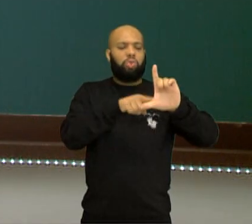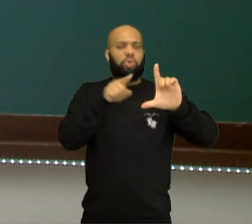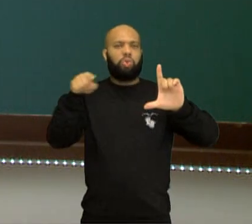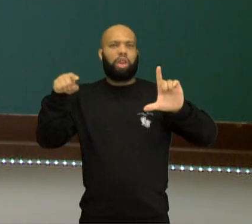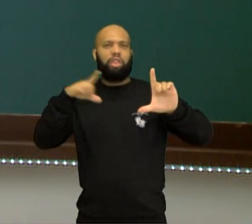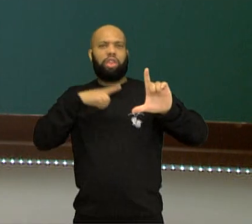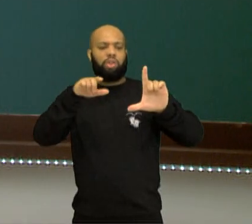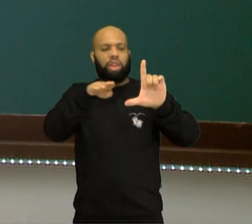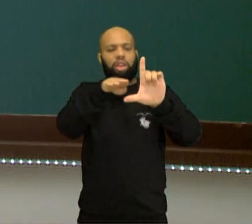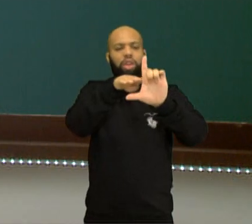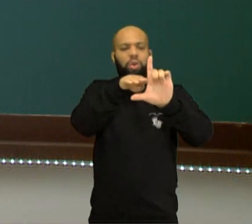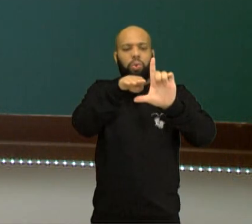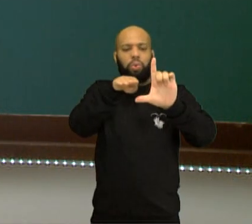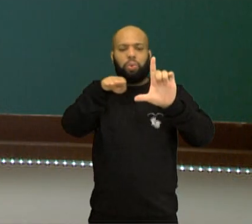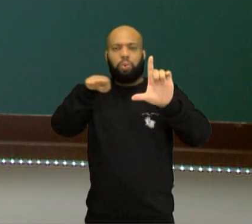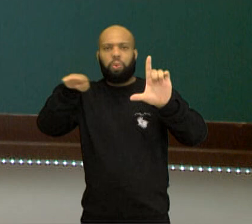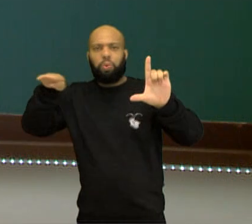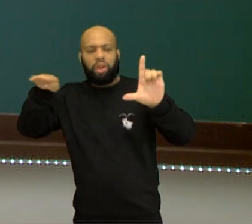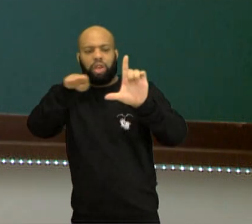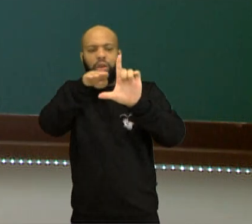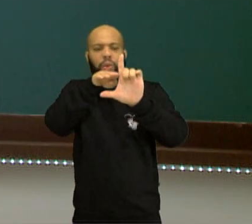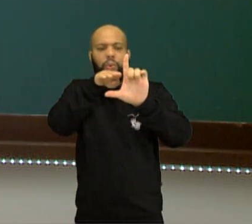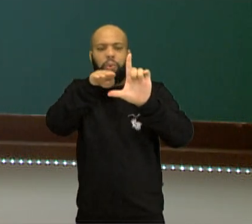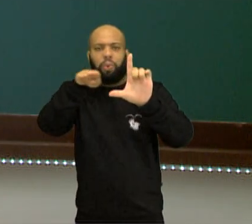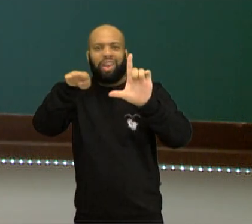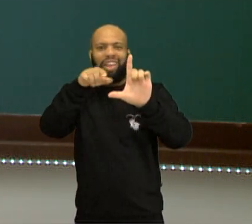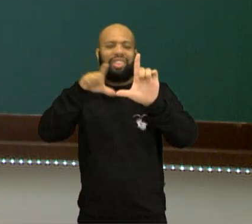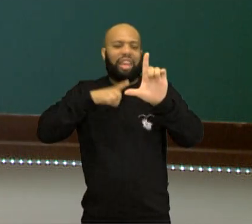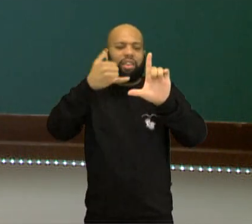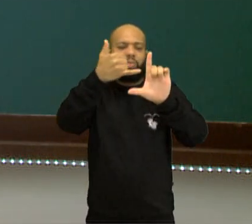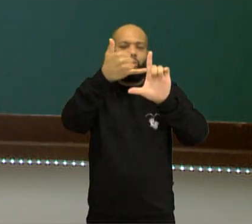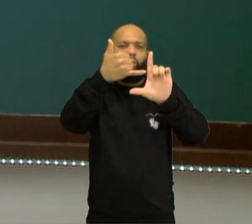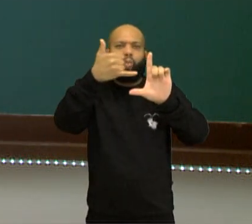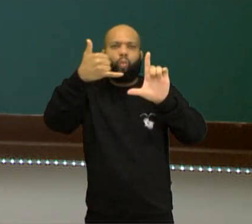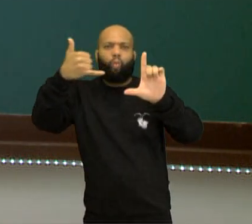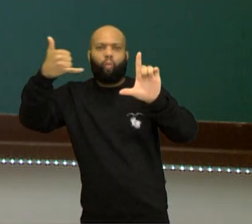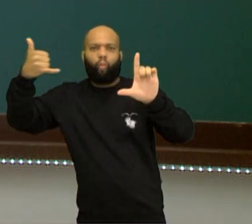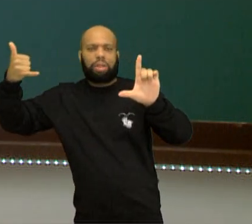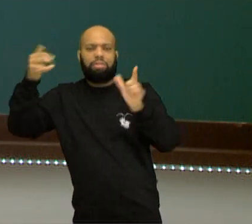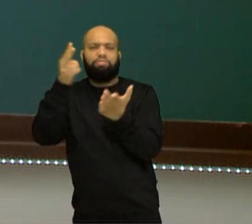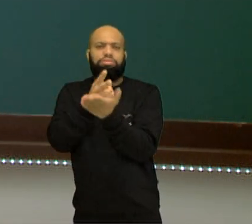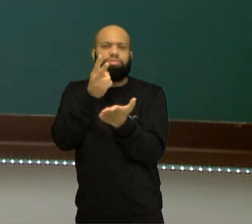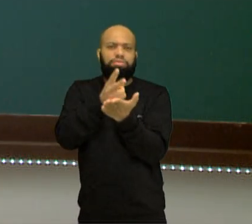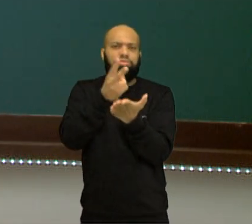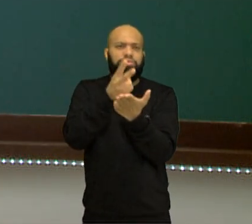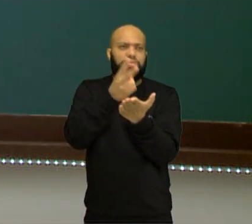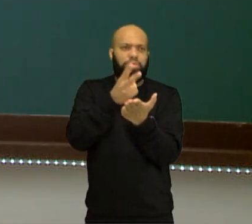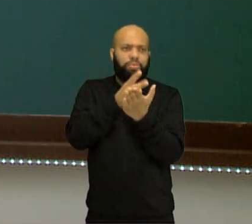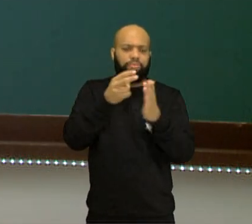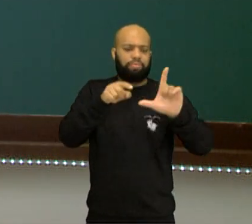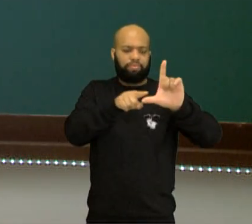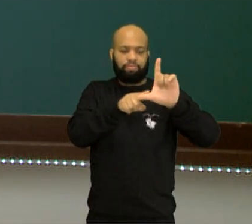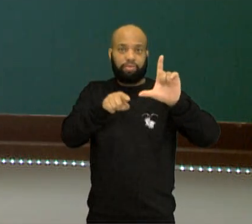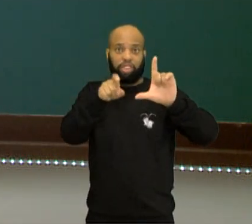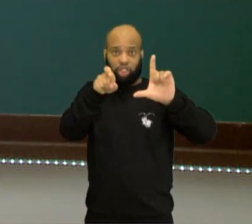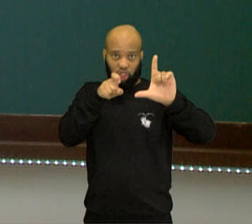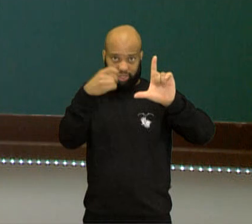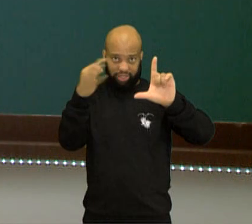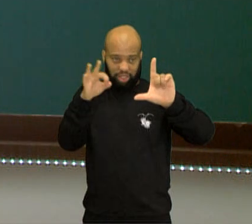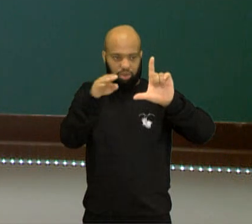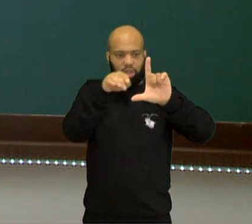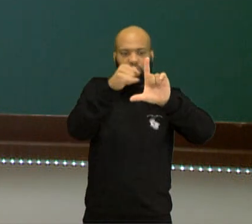paralelo ao eixo x. Então, a reta ela vai ser paralela ao eixo x, que é aquele eixo horizontal, né?